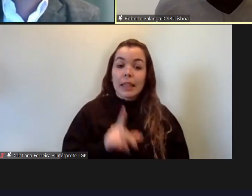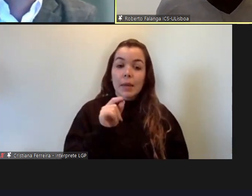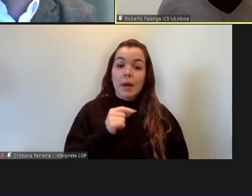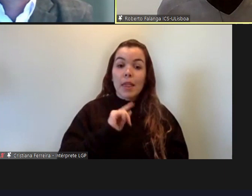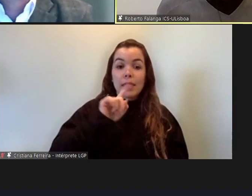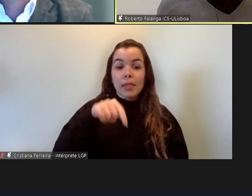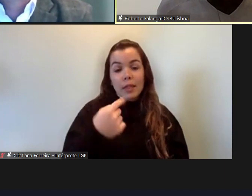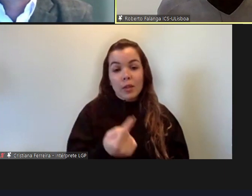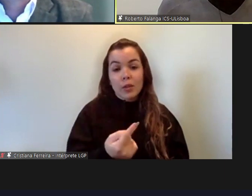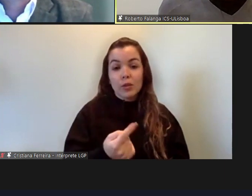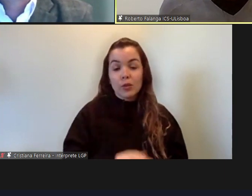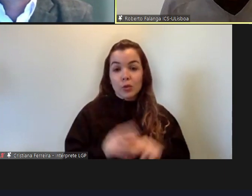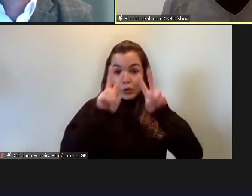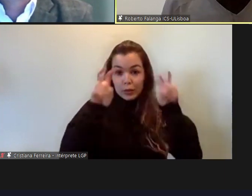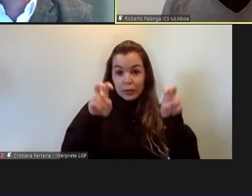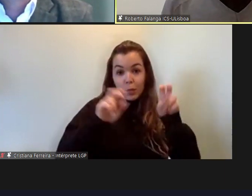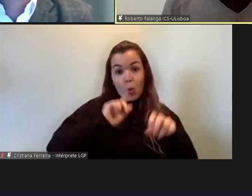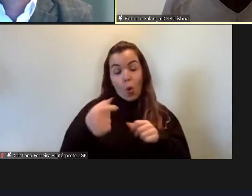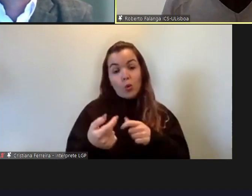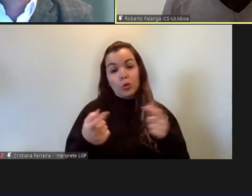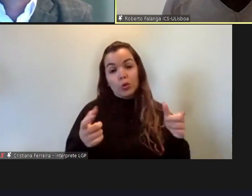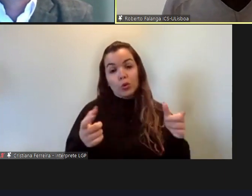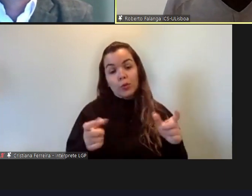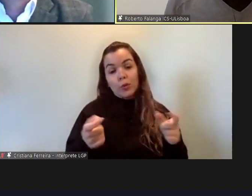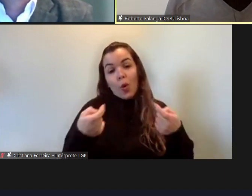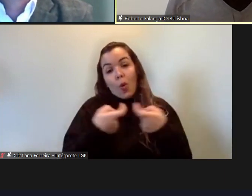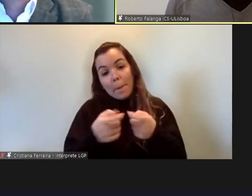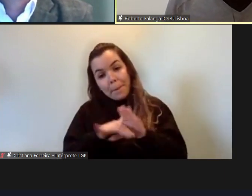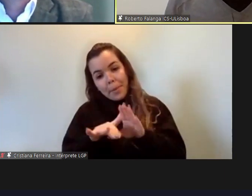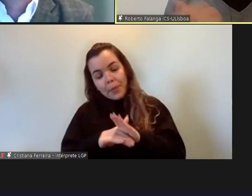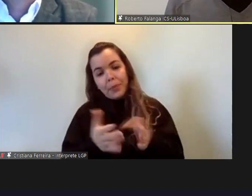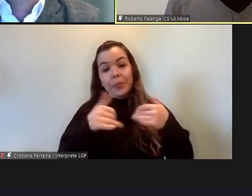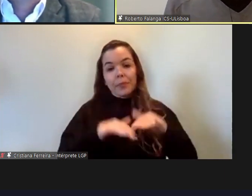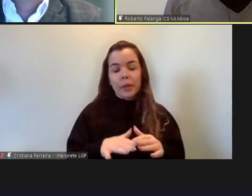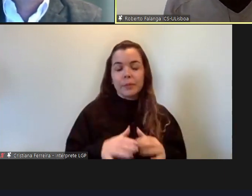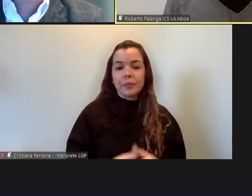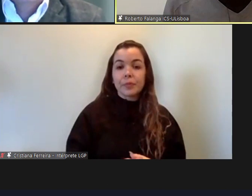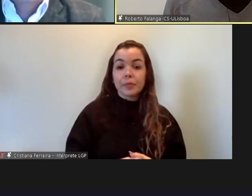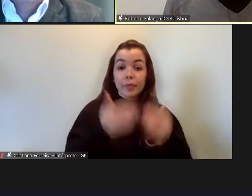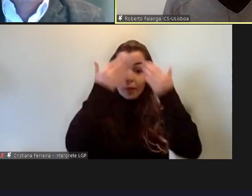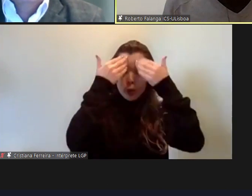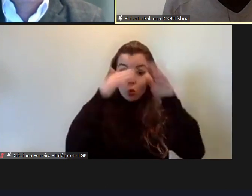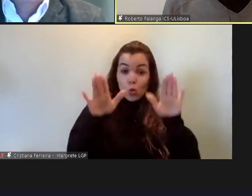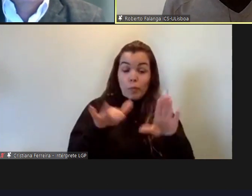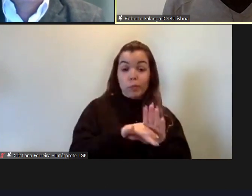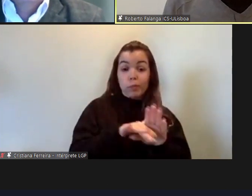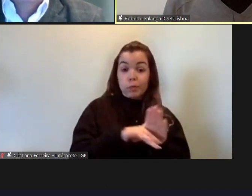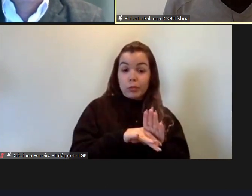de conversa com os outros colegas. Não é a democracia participativa não